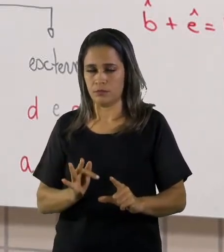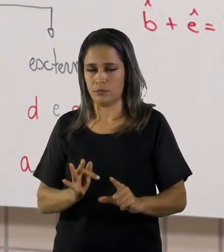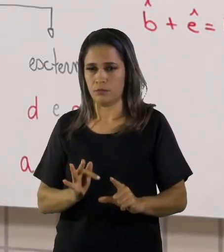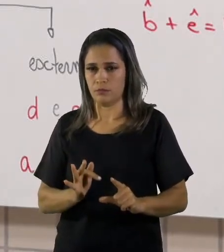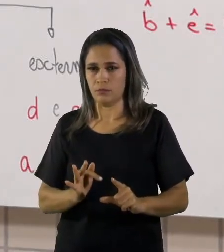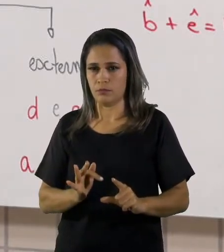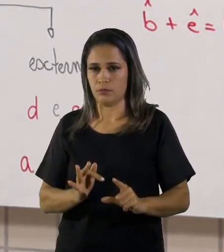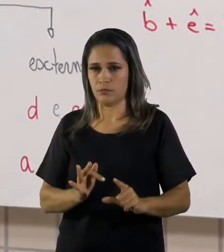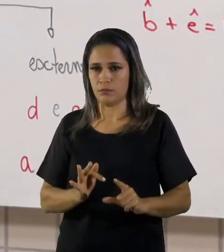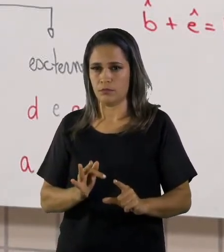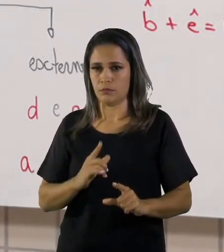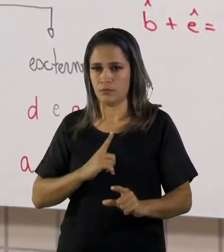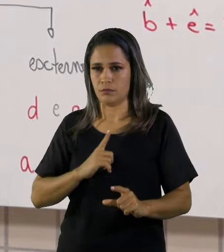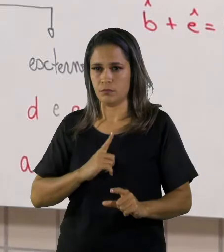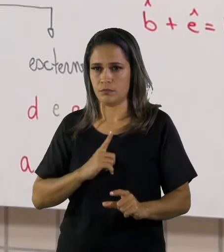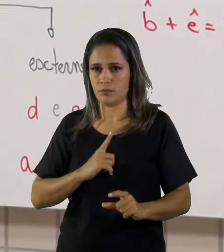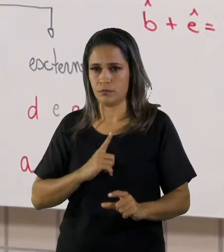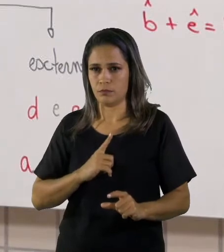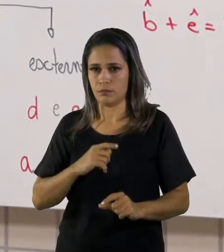eles